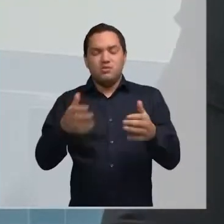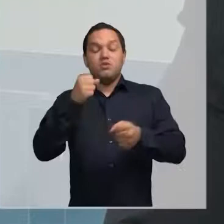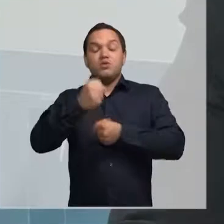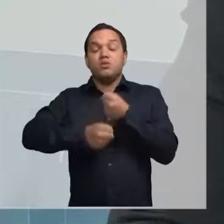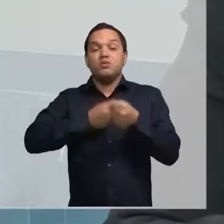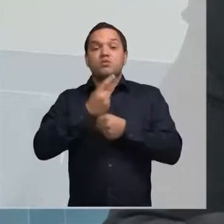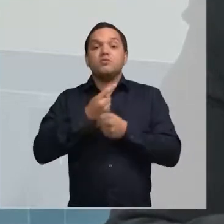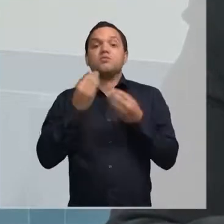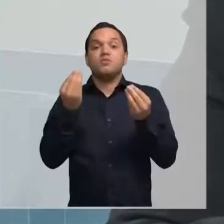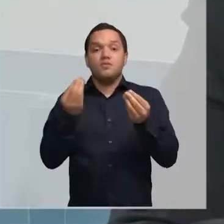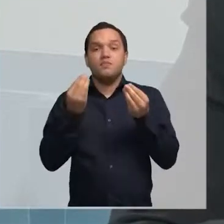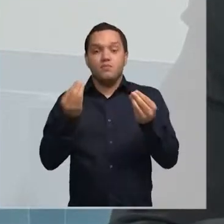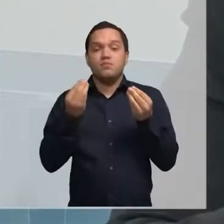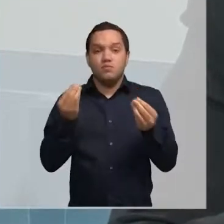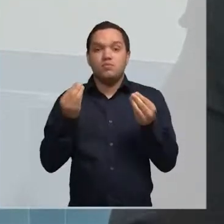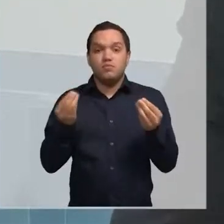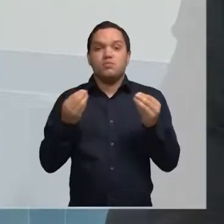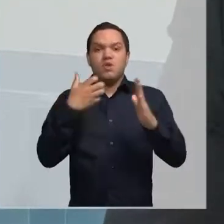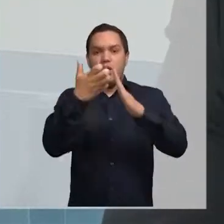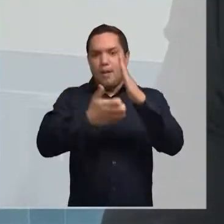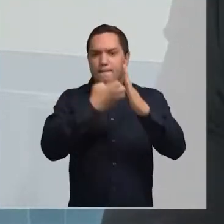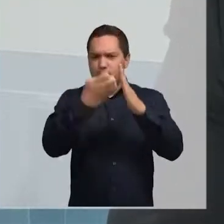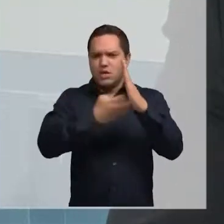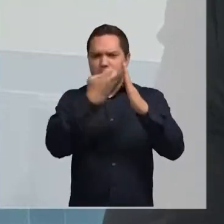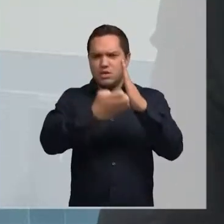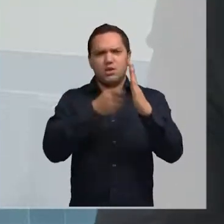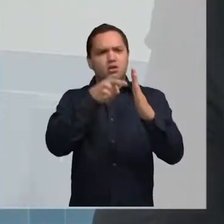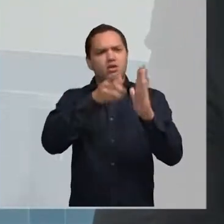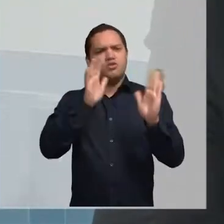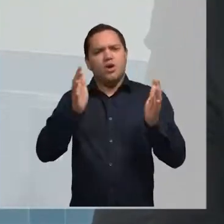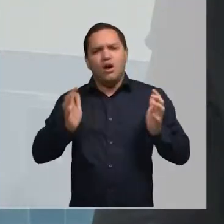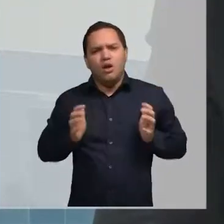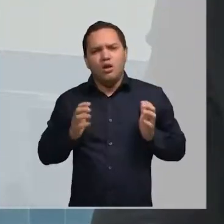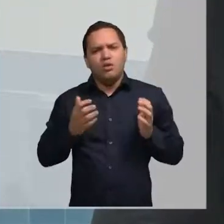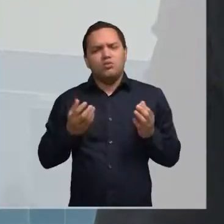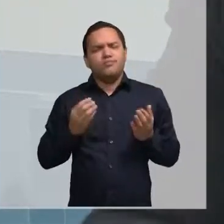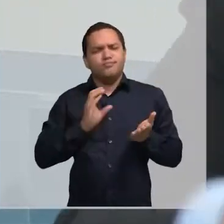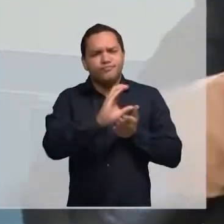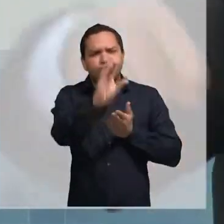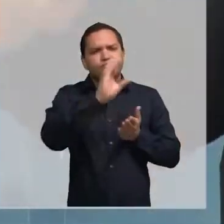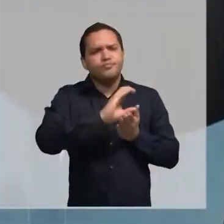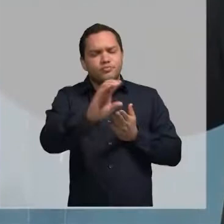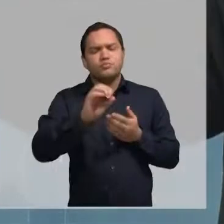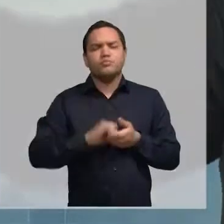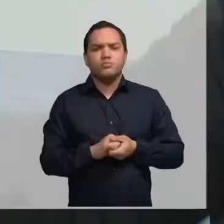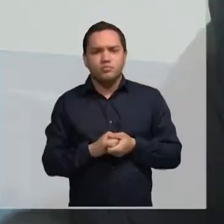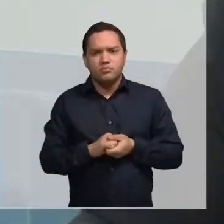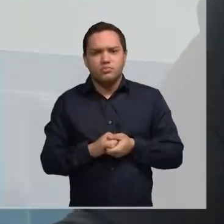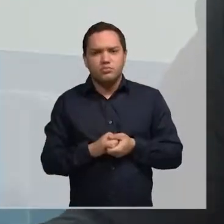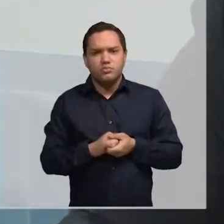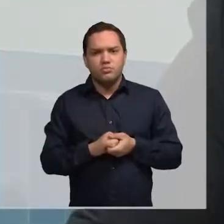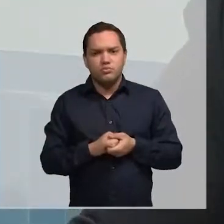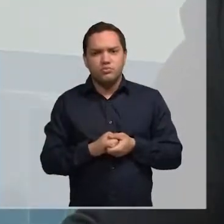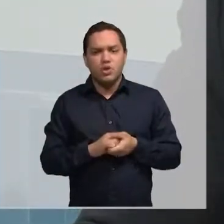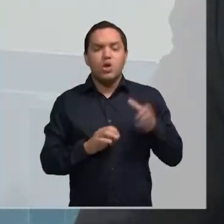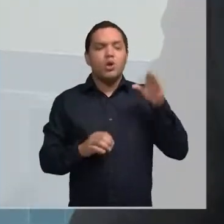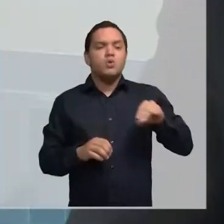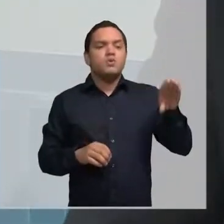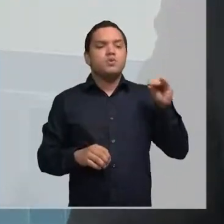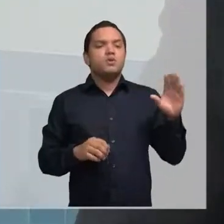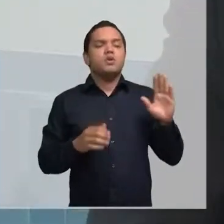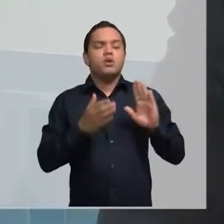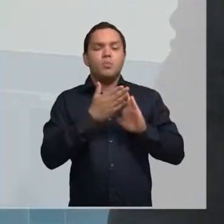ano para empresários bilionários. São refis. Que é muito pior do que o Ciro está propondo. O Ciro está propondo